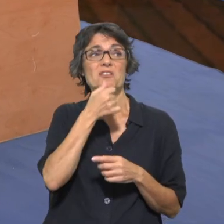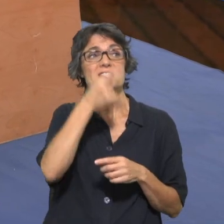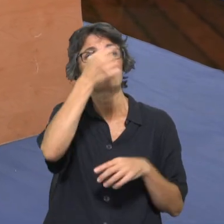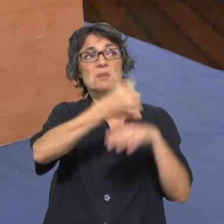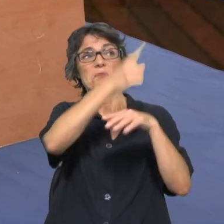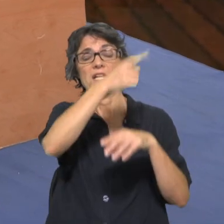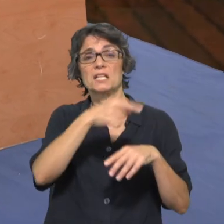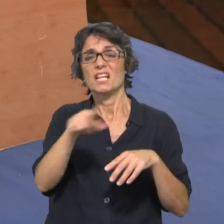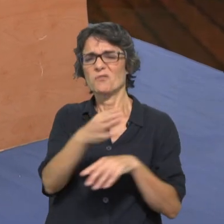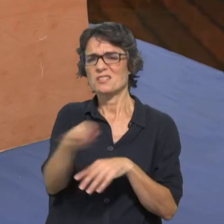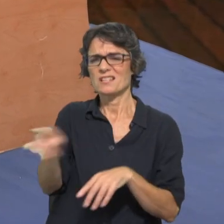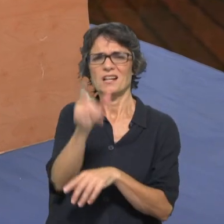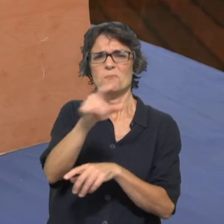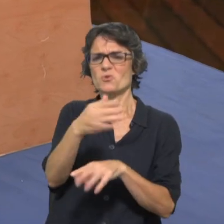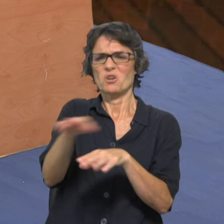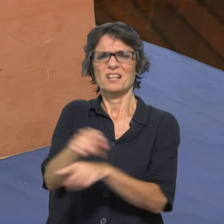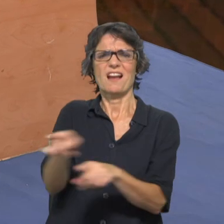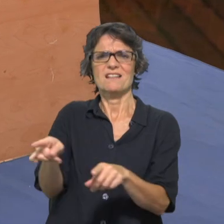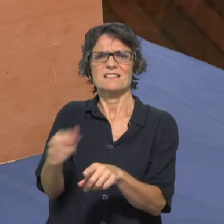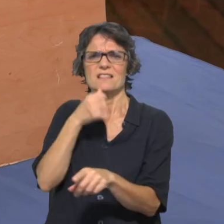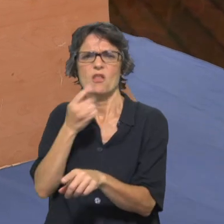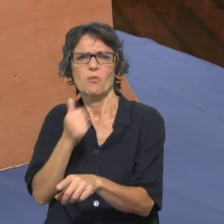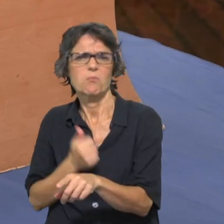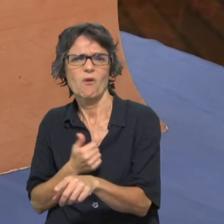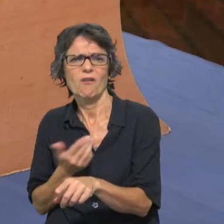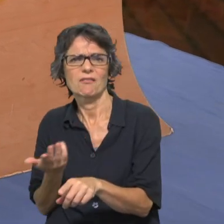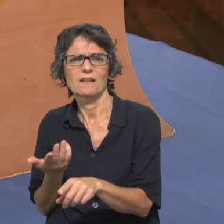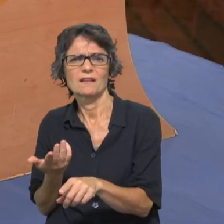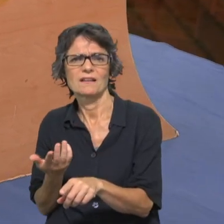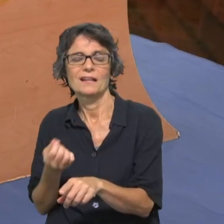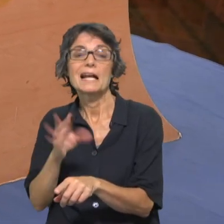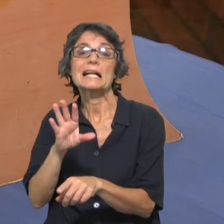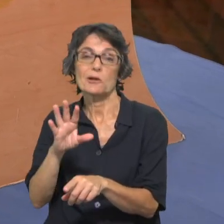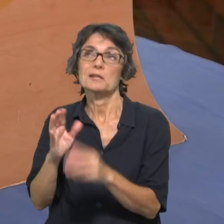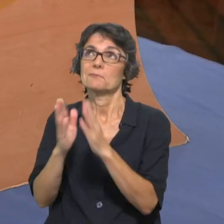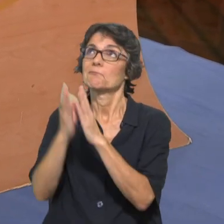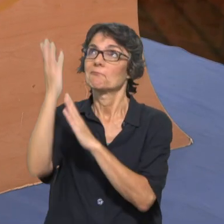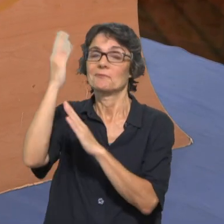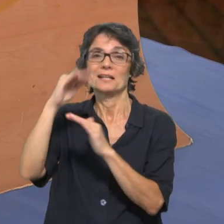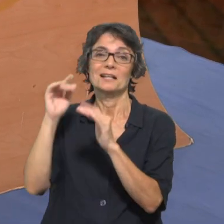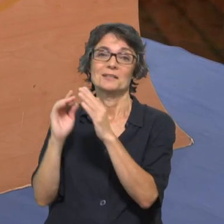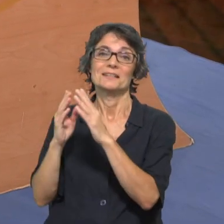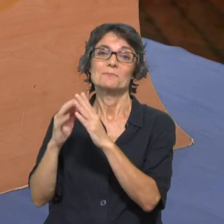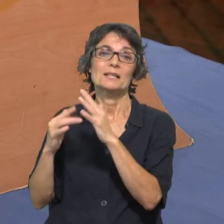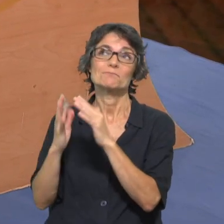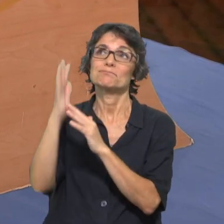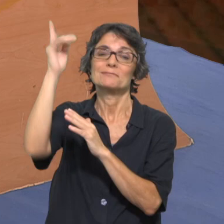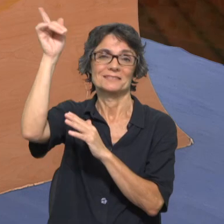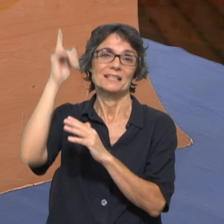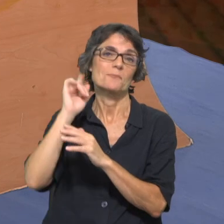porque é preciso ser como as crianças para entrar no reino dos céus. Mas a história de